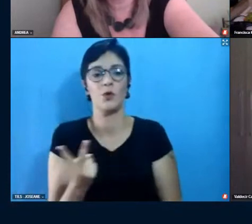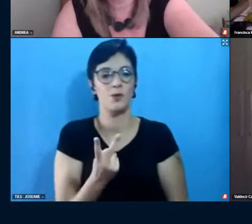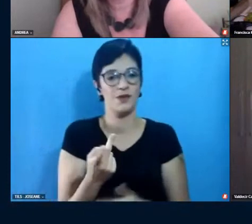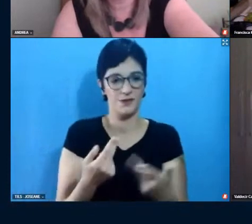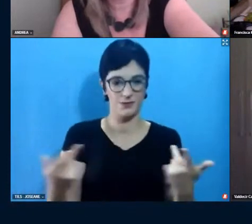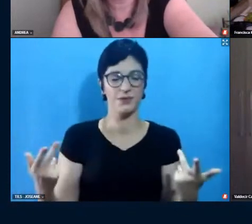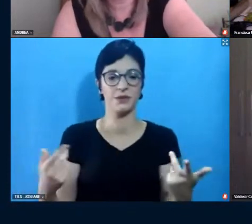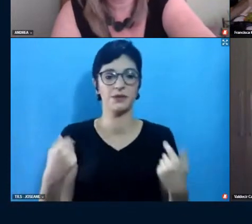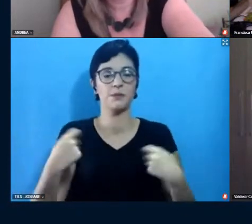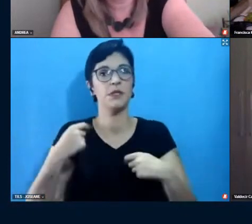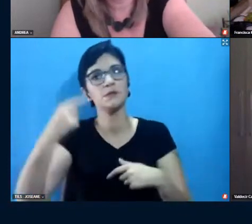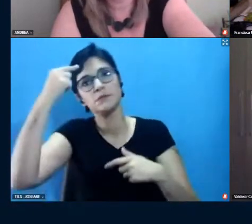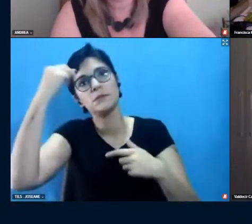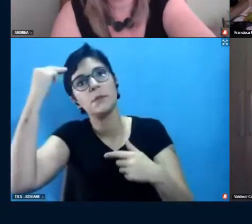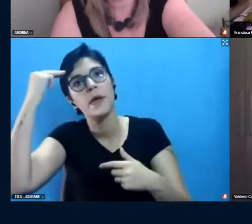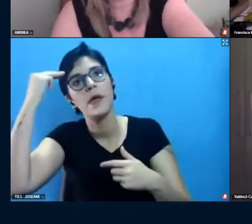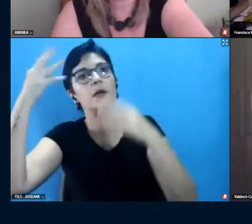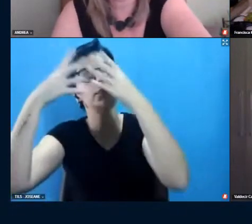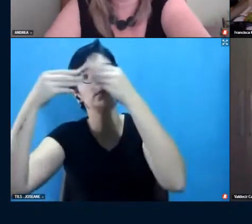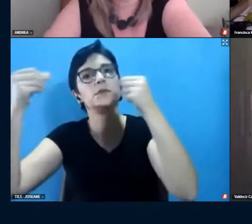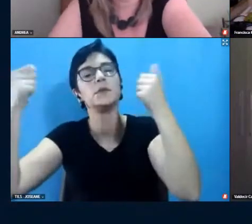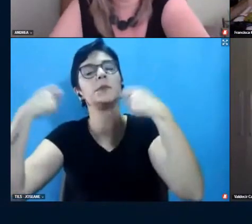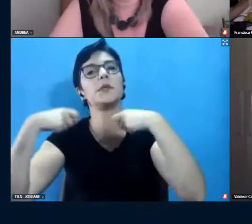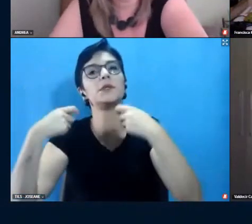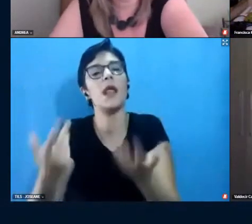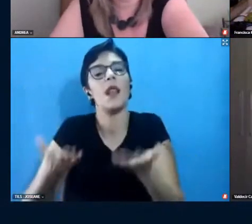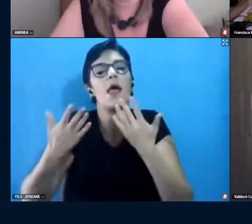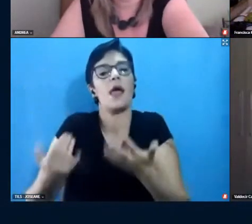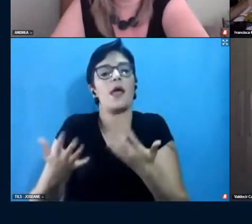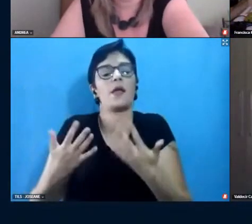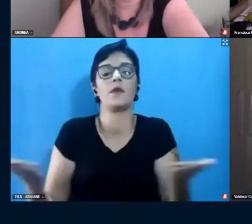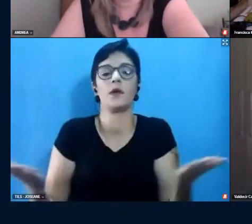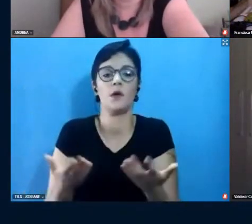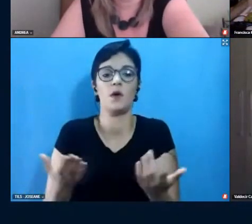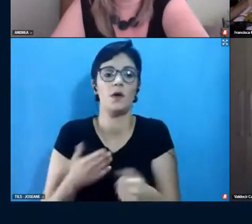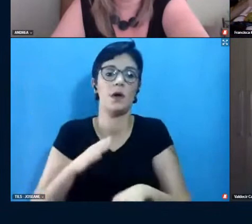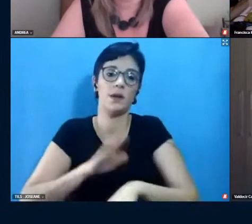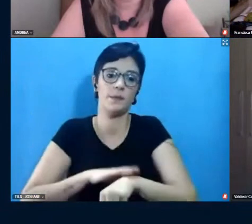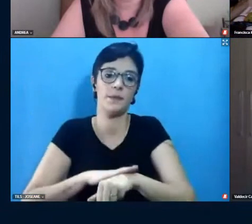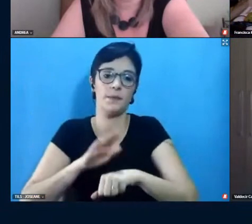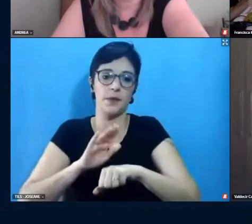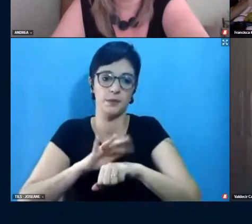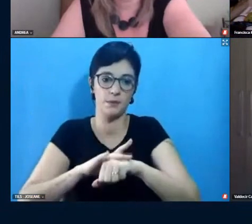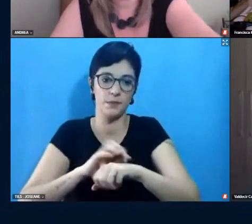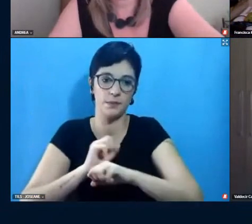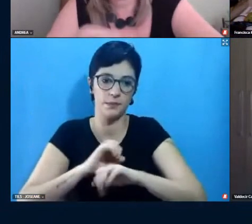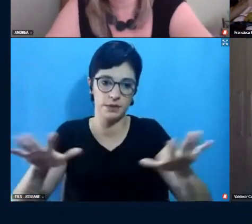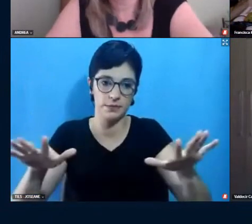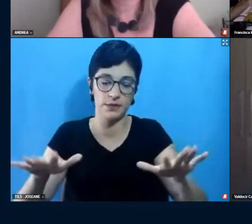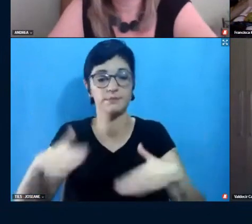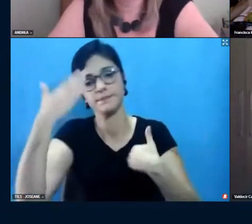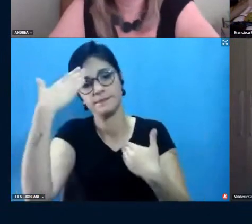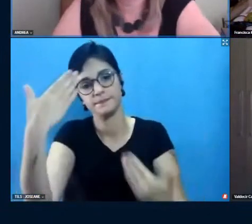a nossa mente e o nosso psicológico durante esse tempo de pandemia, que era a proposta do trabalho. Obrigada.